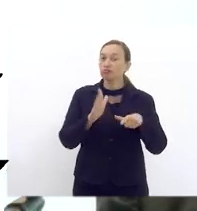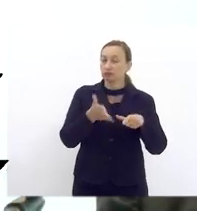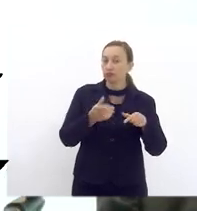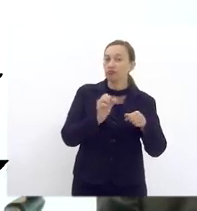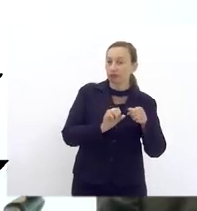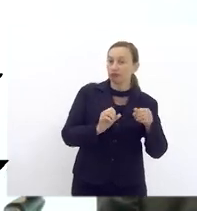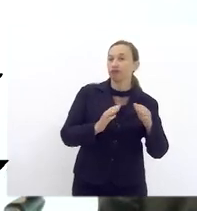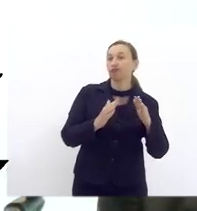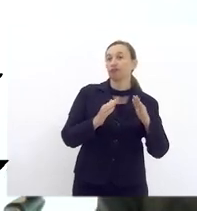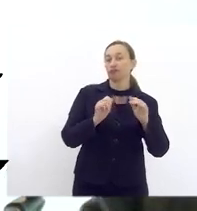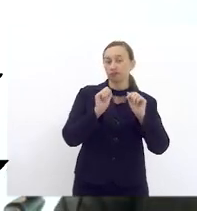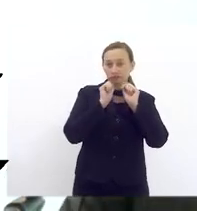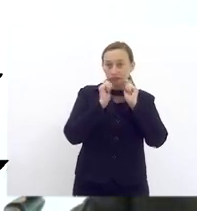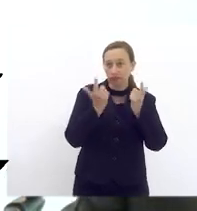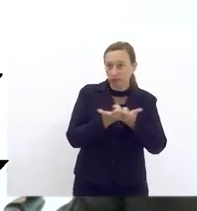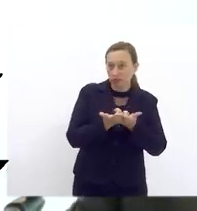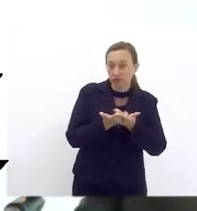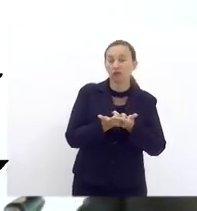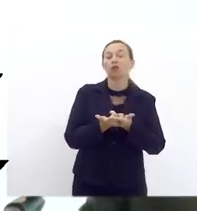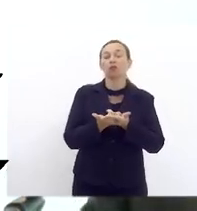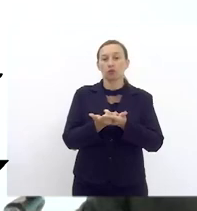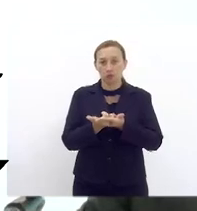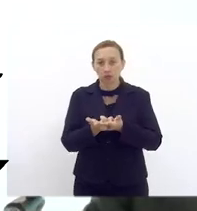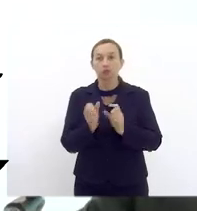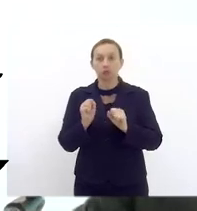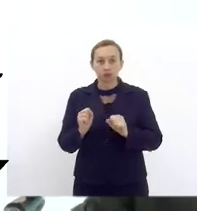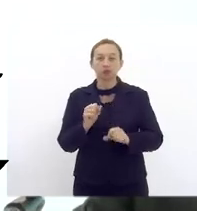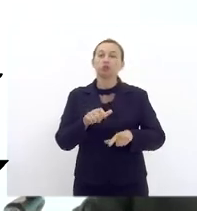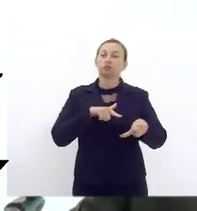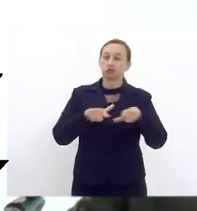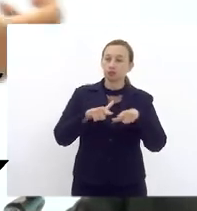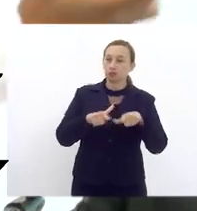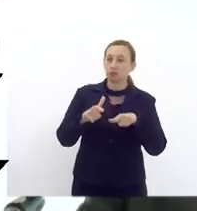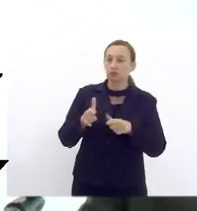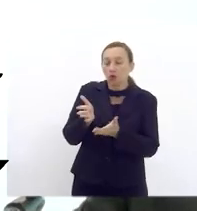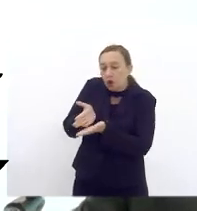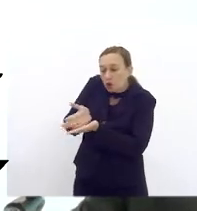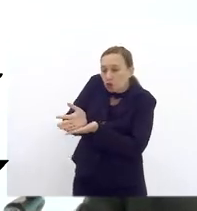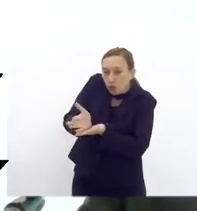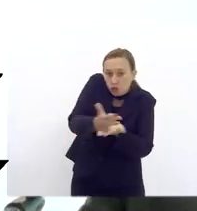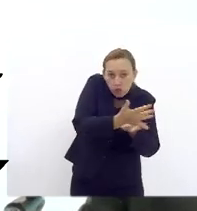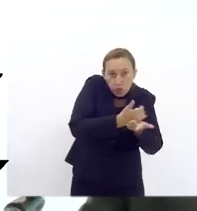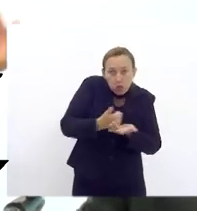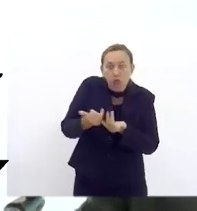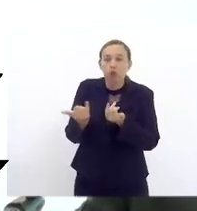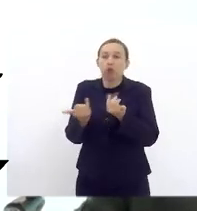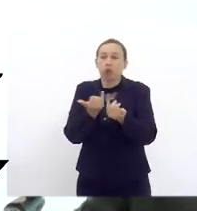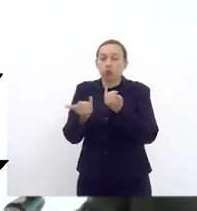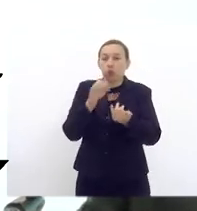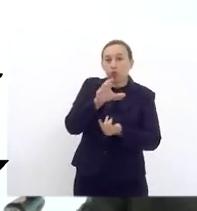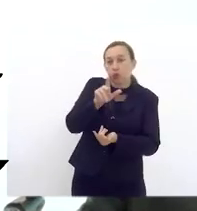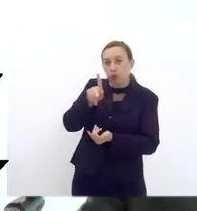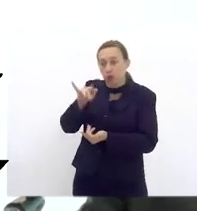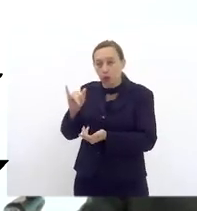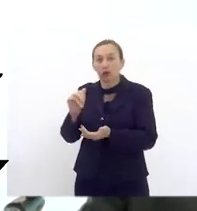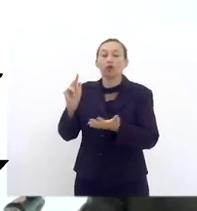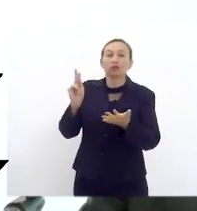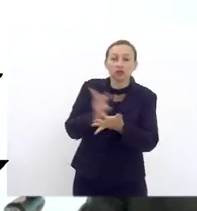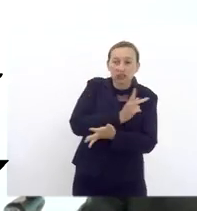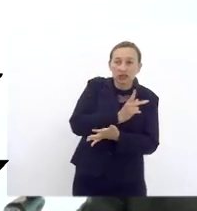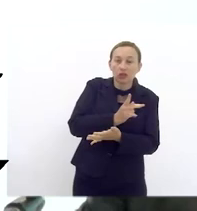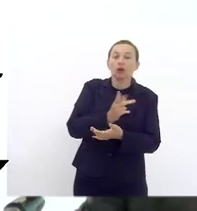é uma coisa fundamental que a gente possa trabalhar vamos estar pegando os dados da CPI que aqui aconteceu